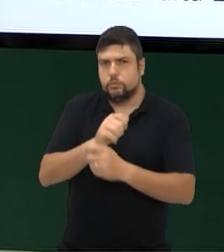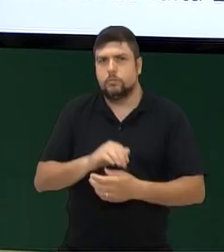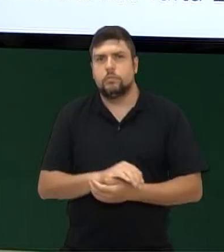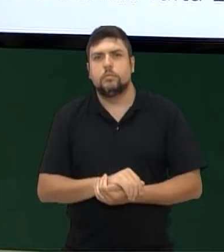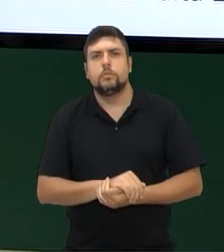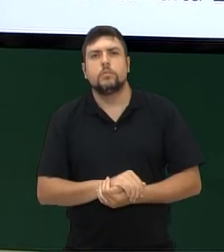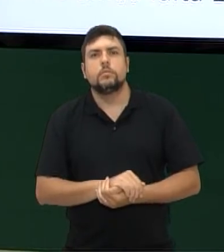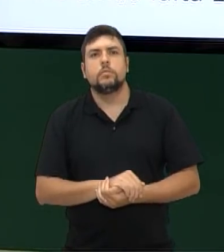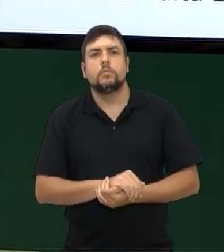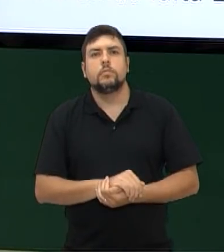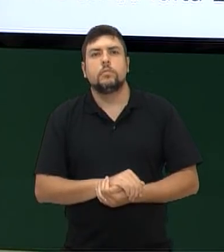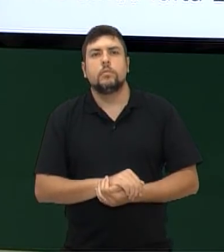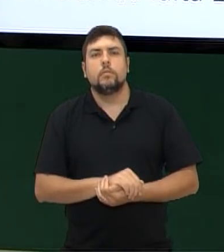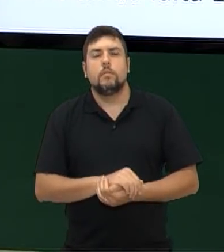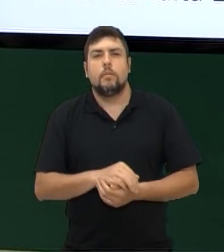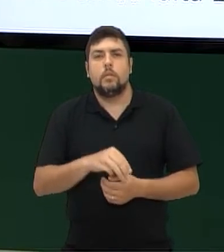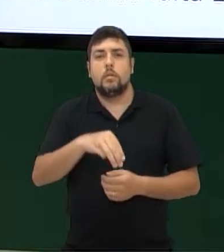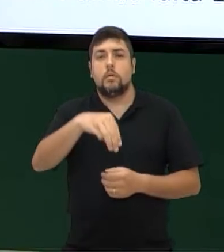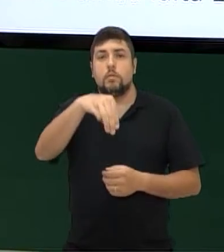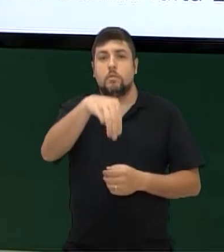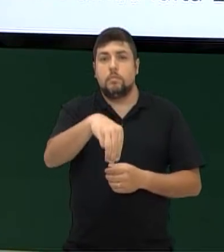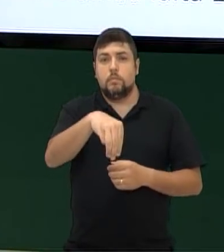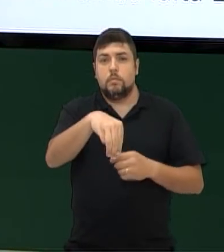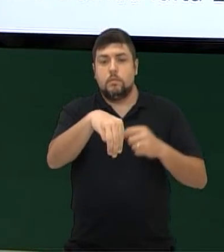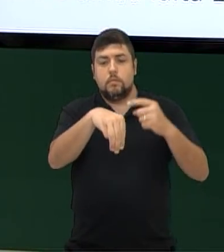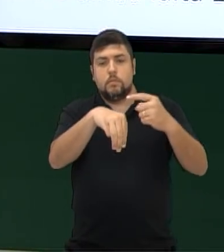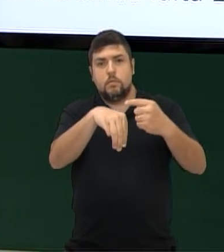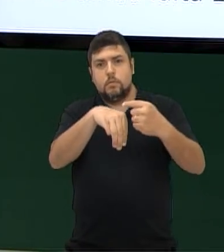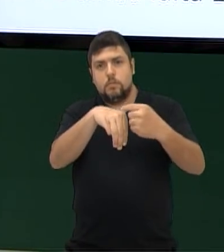que viria depois do metro? É o